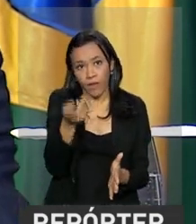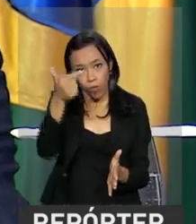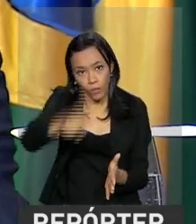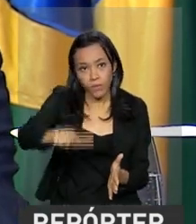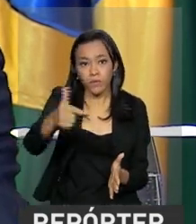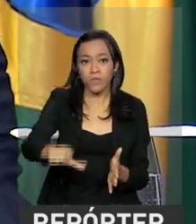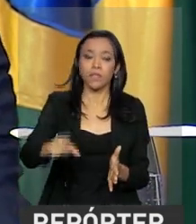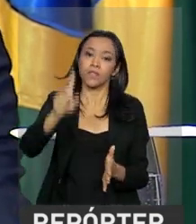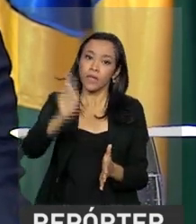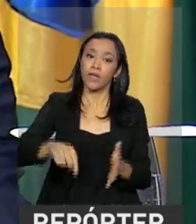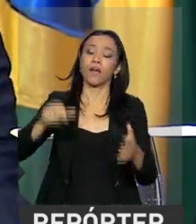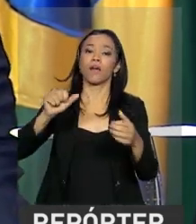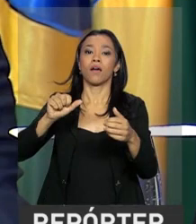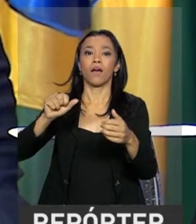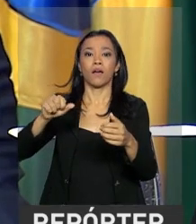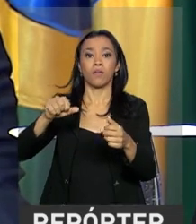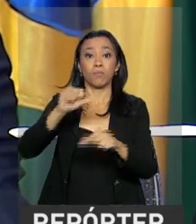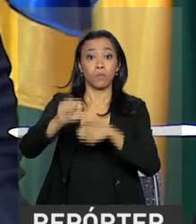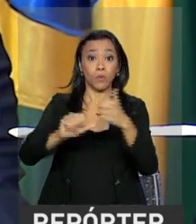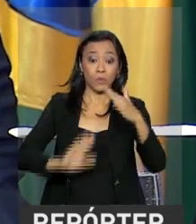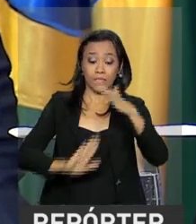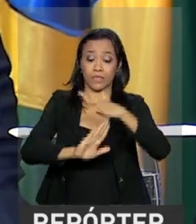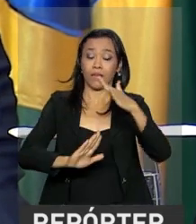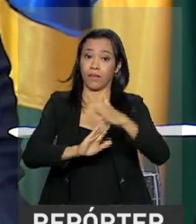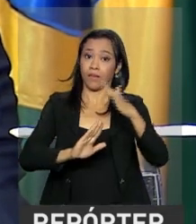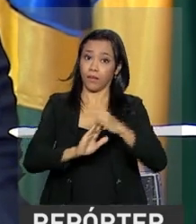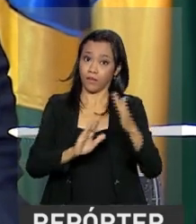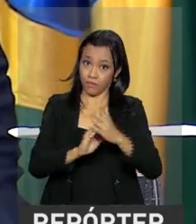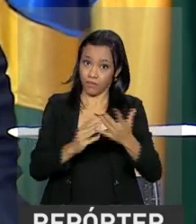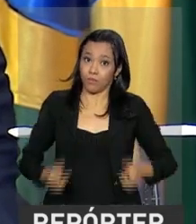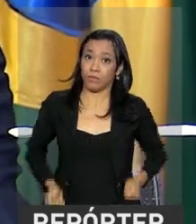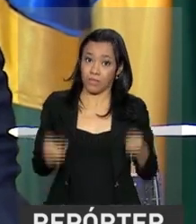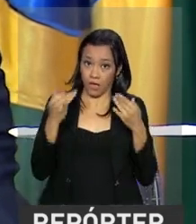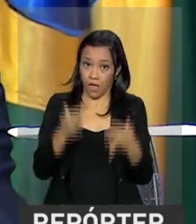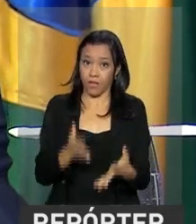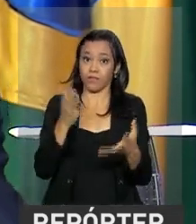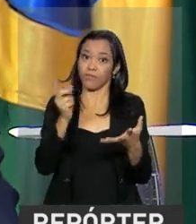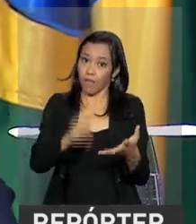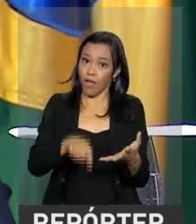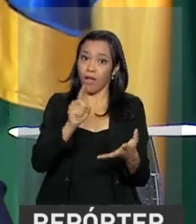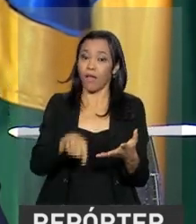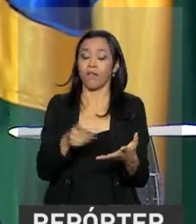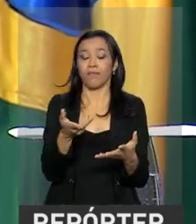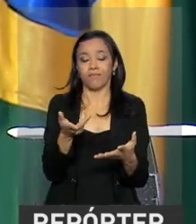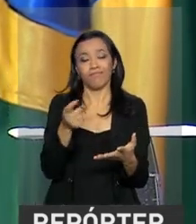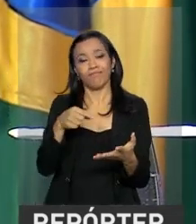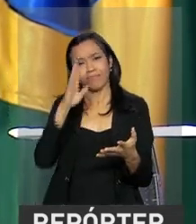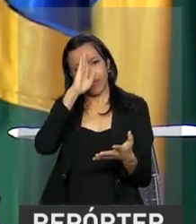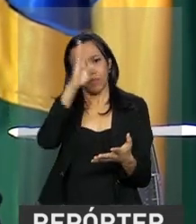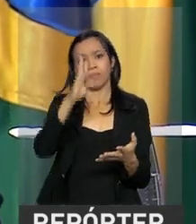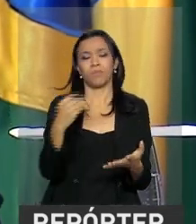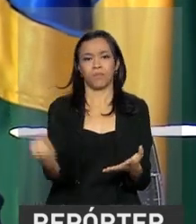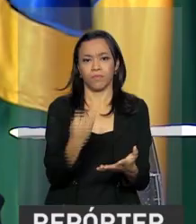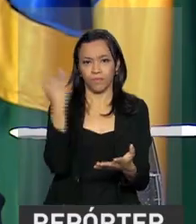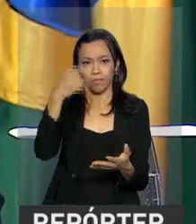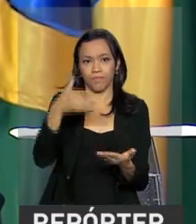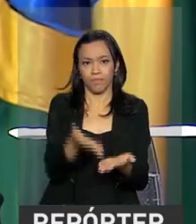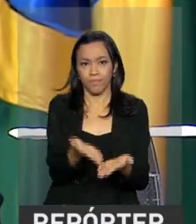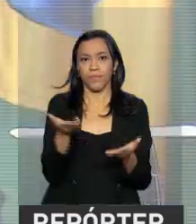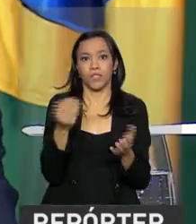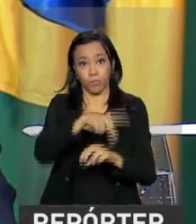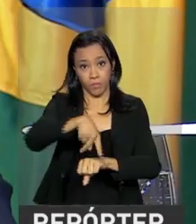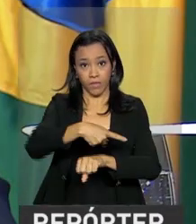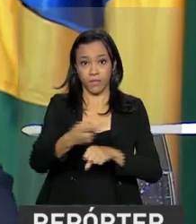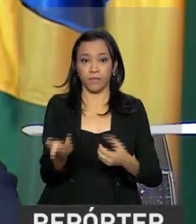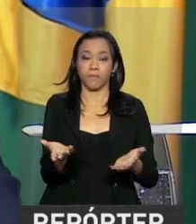repetir que a reforma no teto constitucional por exemplo teto de gastos é uma coisa fundamental eh para